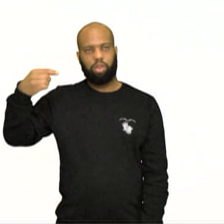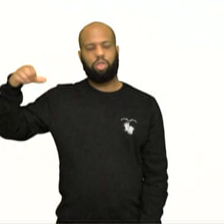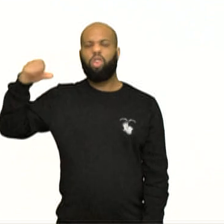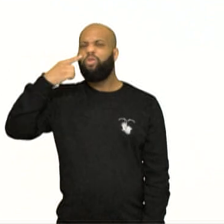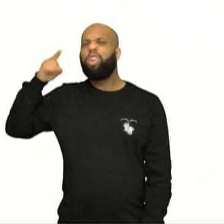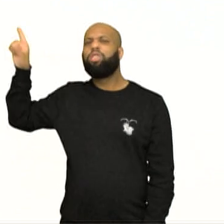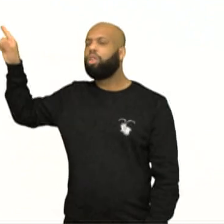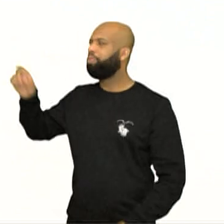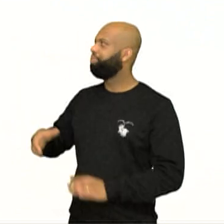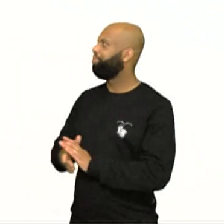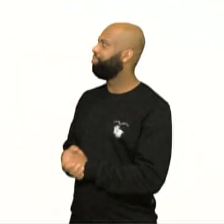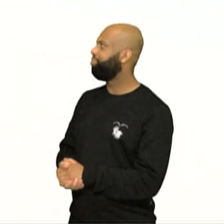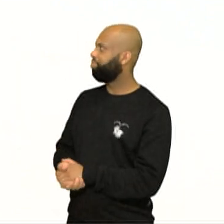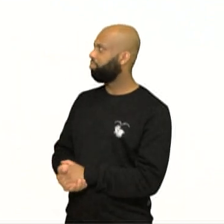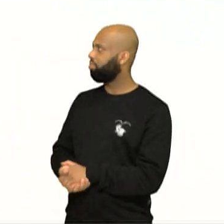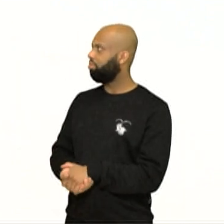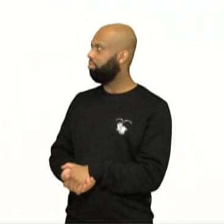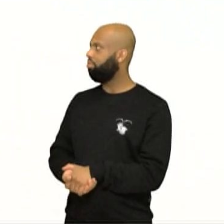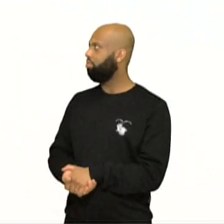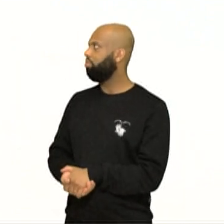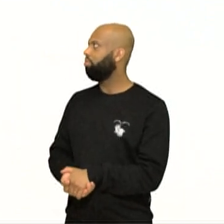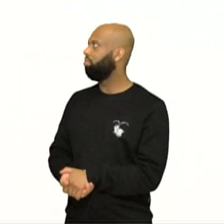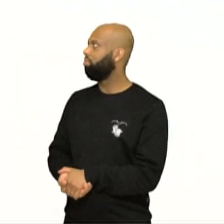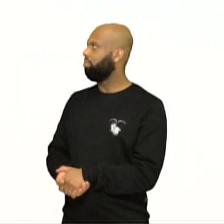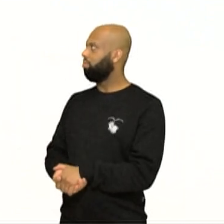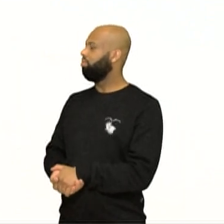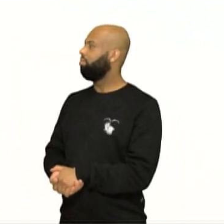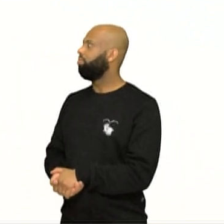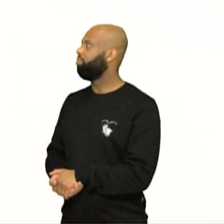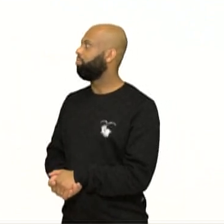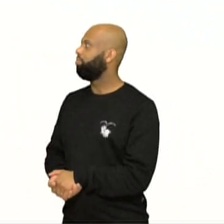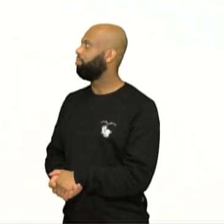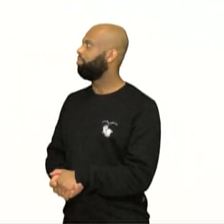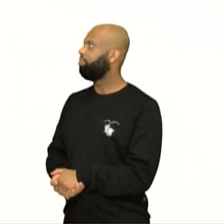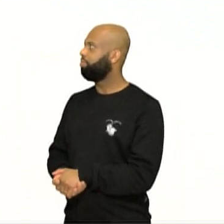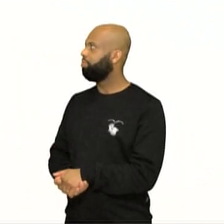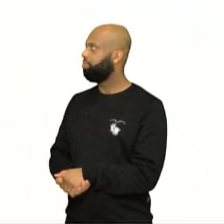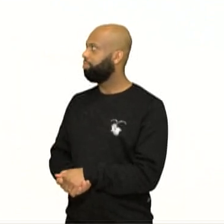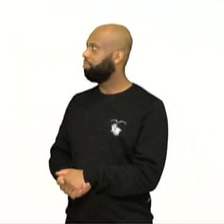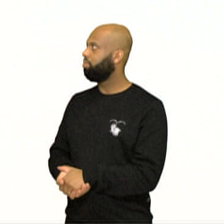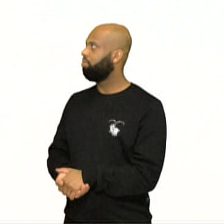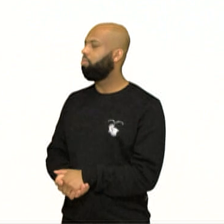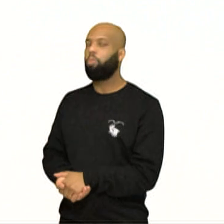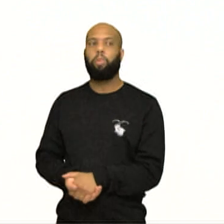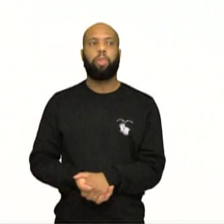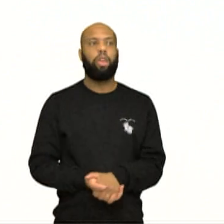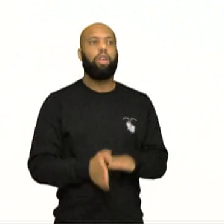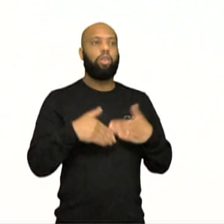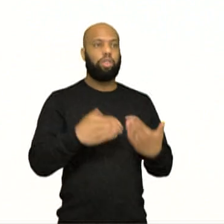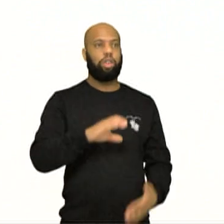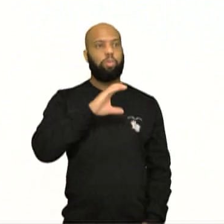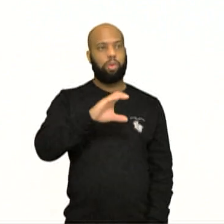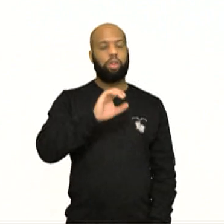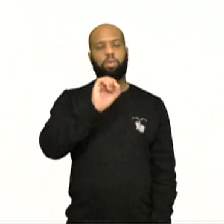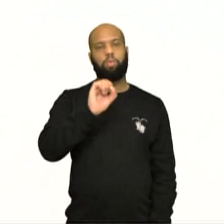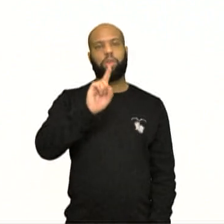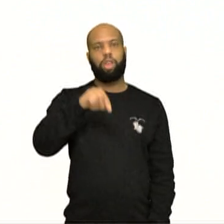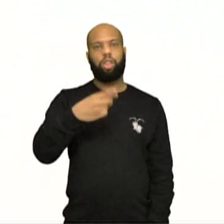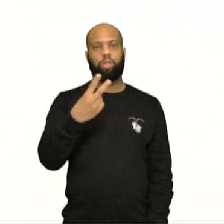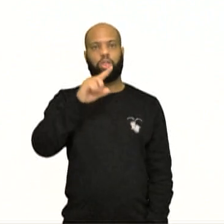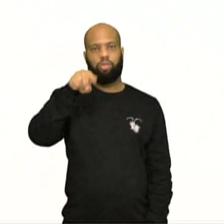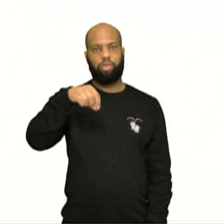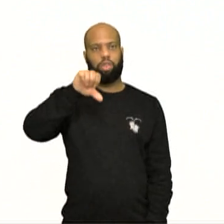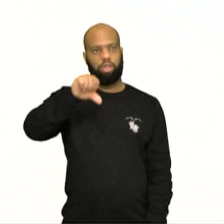farad. Como não precisa ser exato, você pode pôr valor arredondado, então a capacitância vai ser aproximadamente